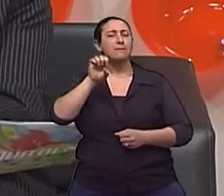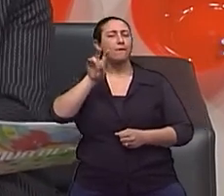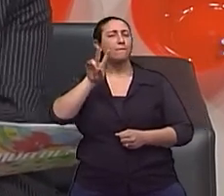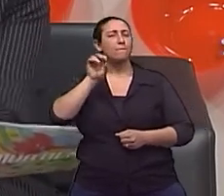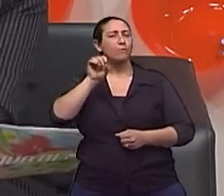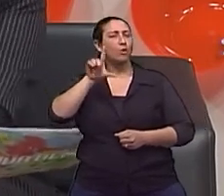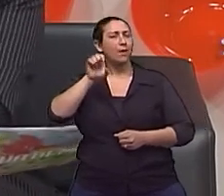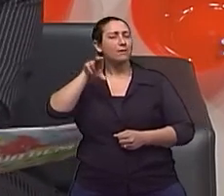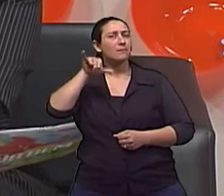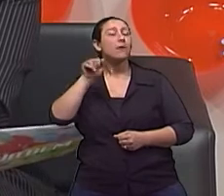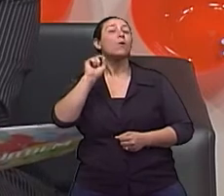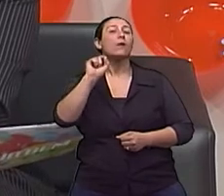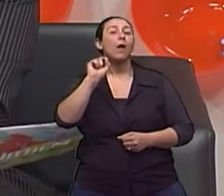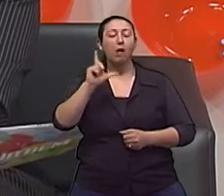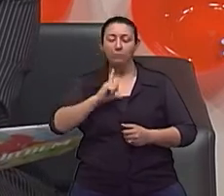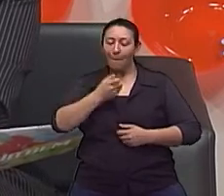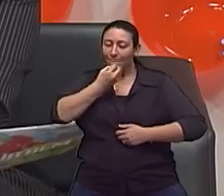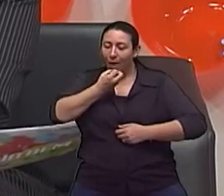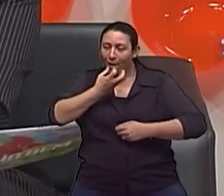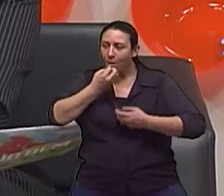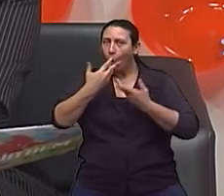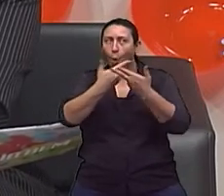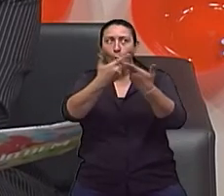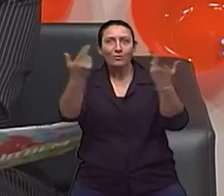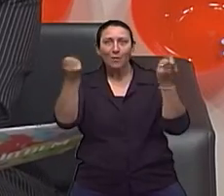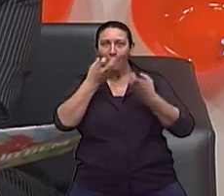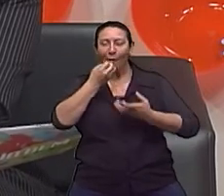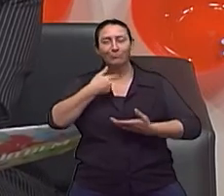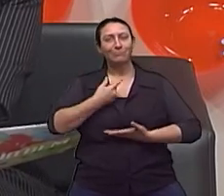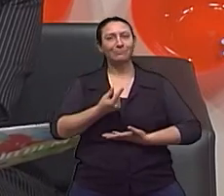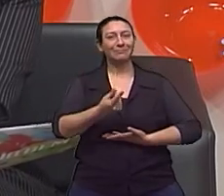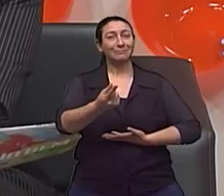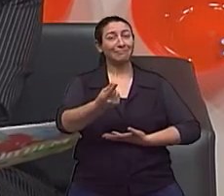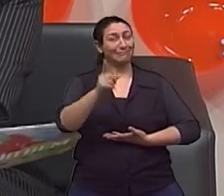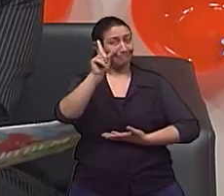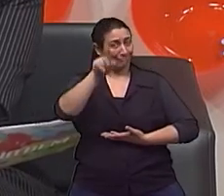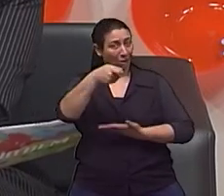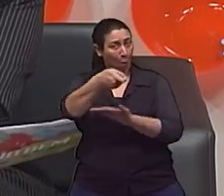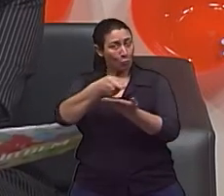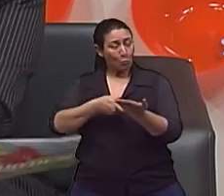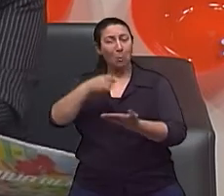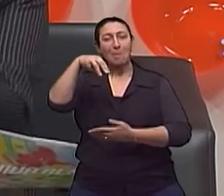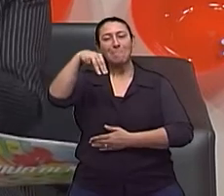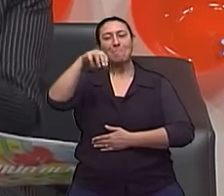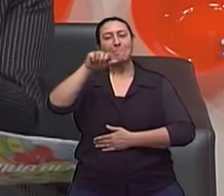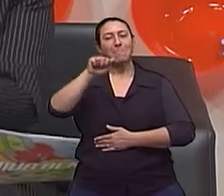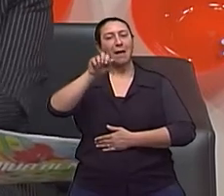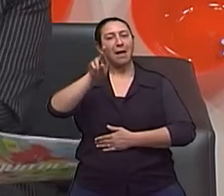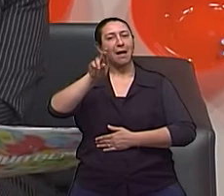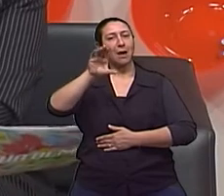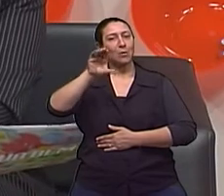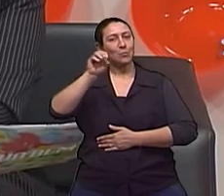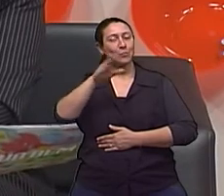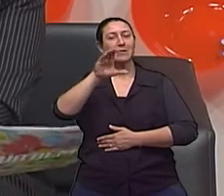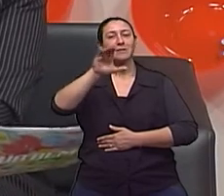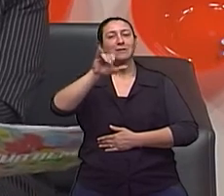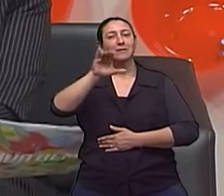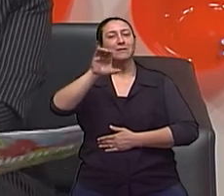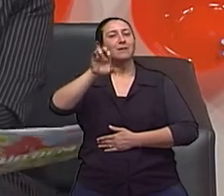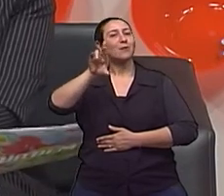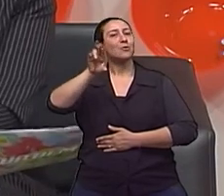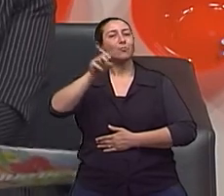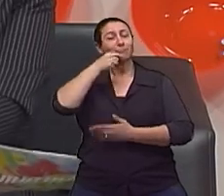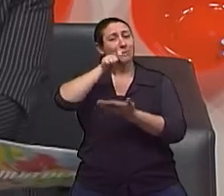e alá dura até a eternidade linda essas palavras do autor Marcus Cícero não é mas para falar sobre este assunto